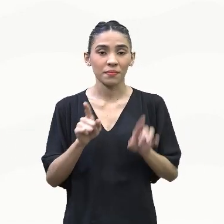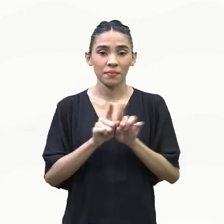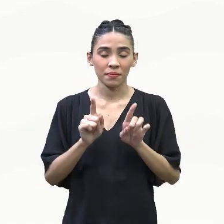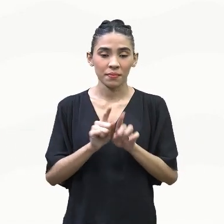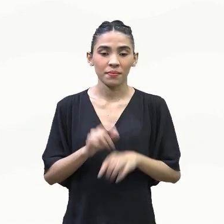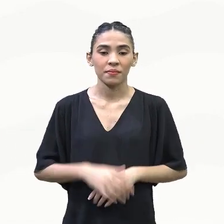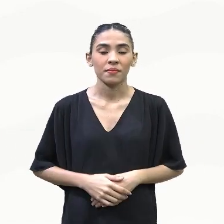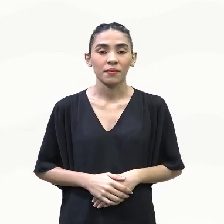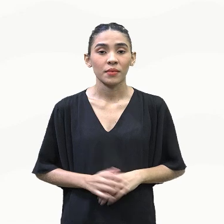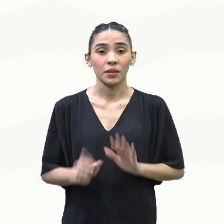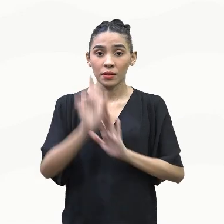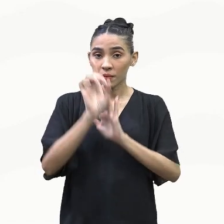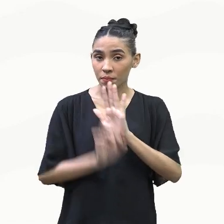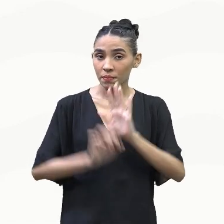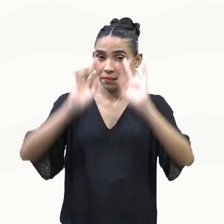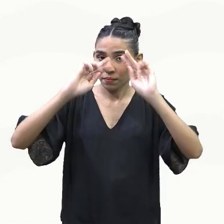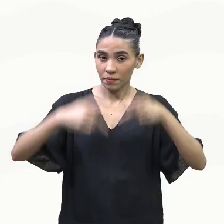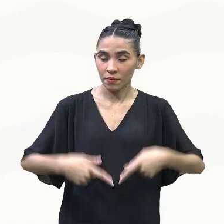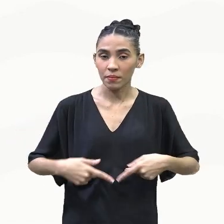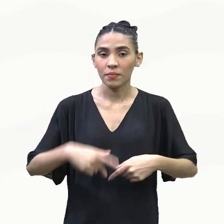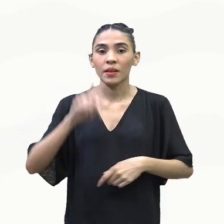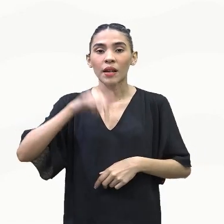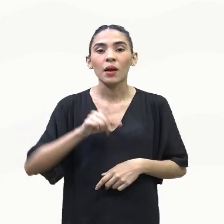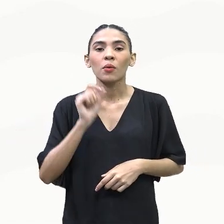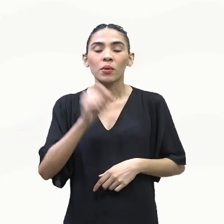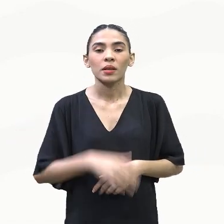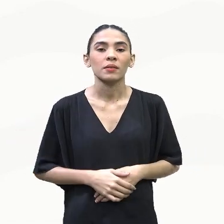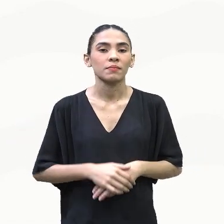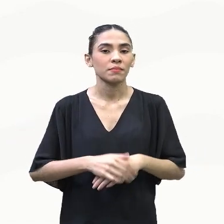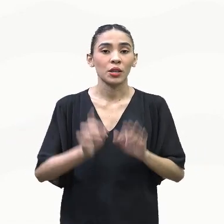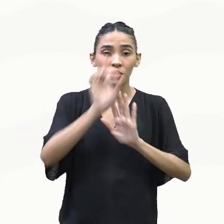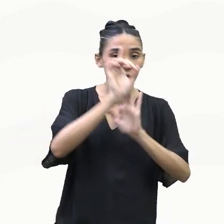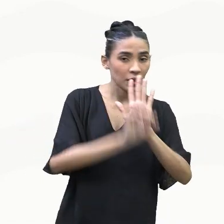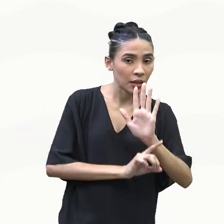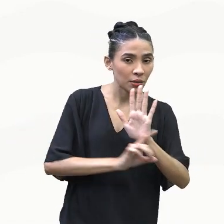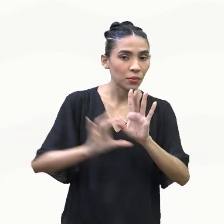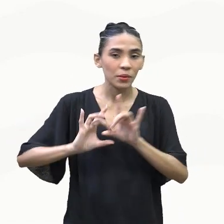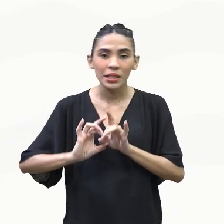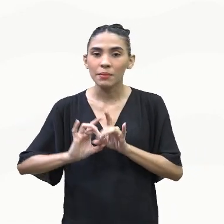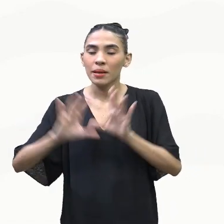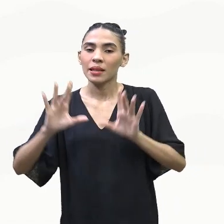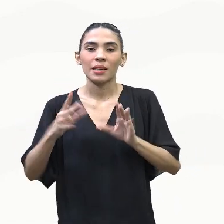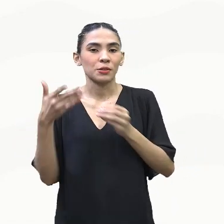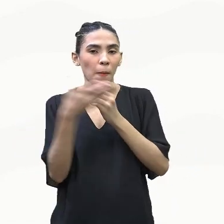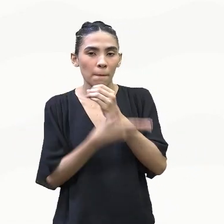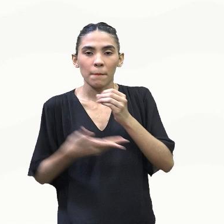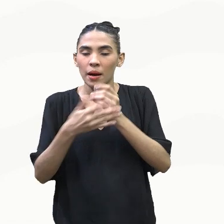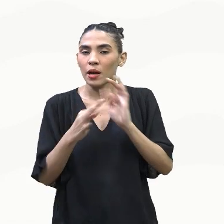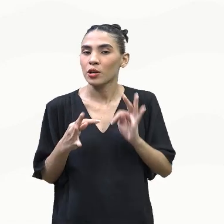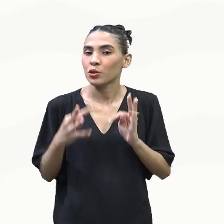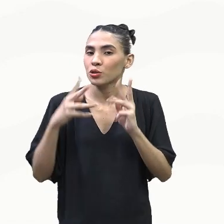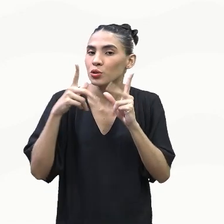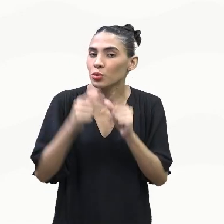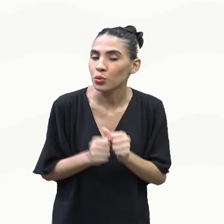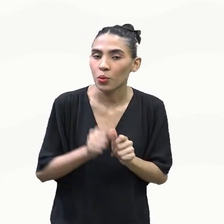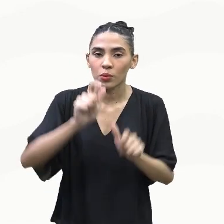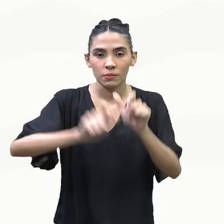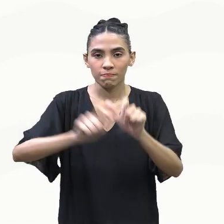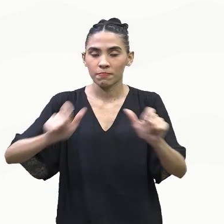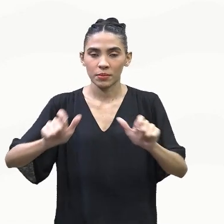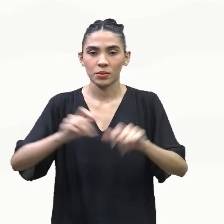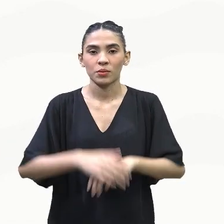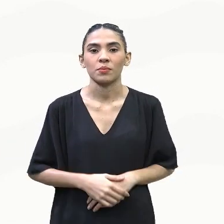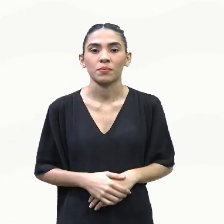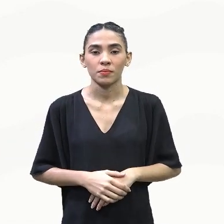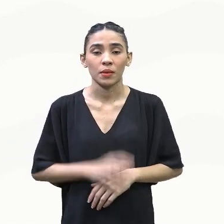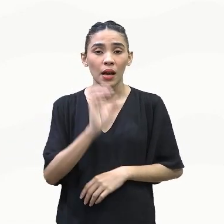né? Direitos humanos são os direitos e liberdades básicas de todos os seres humanos. A